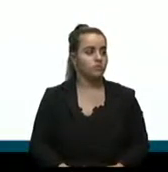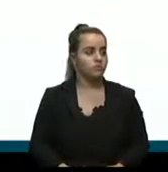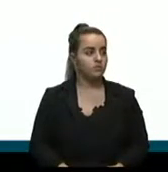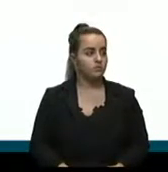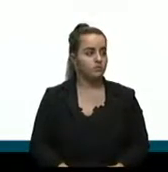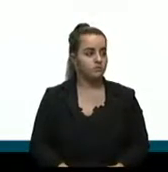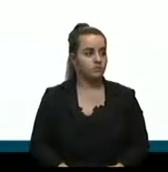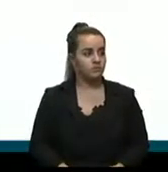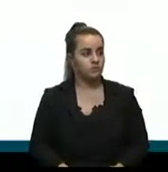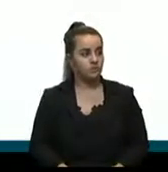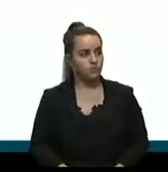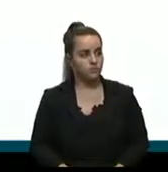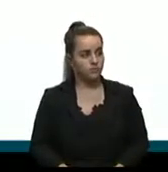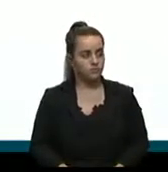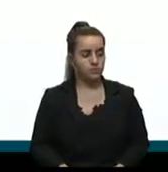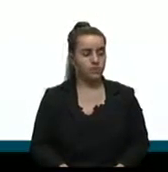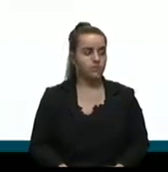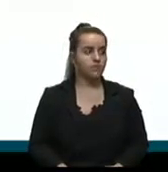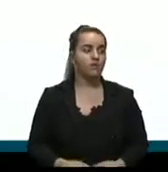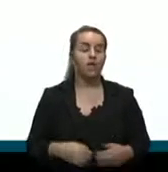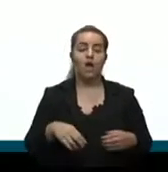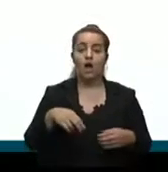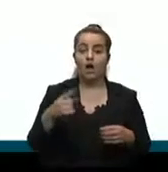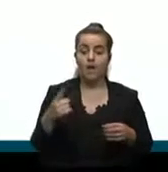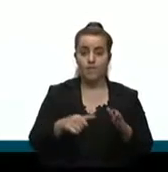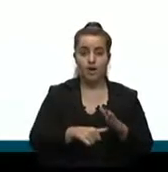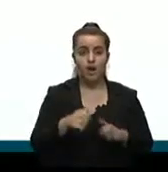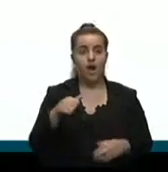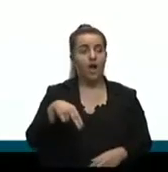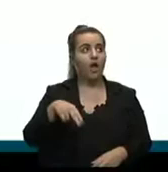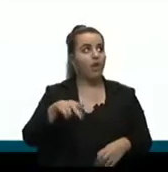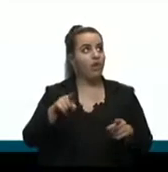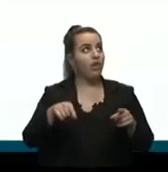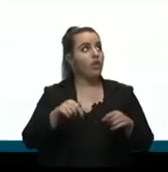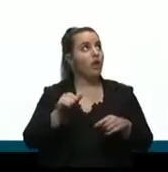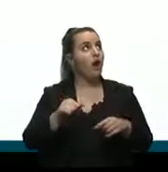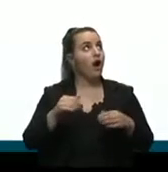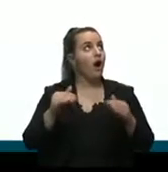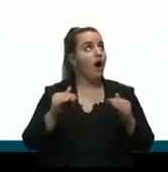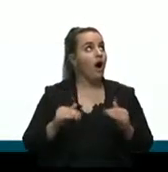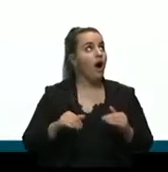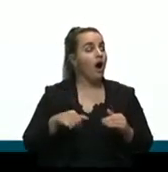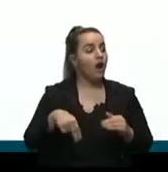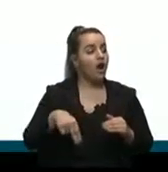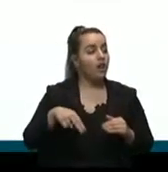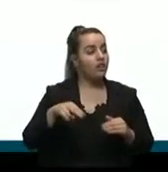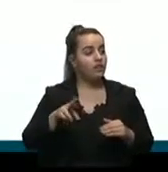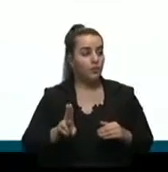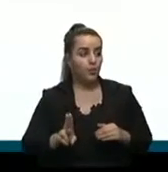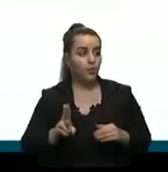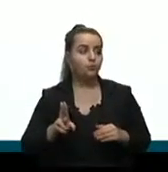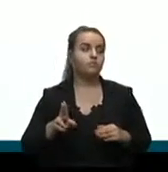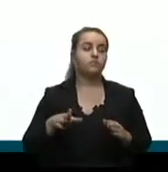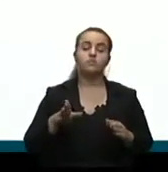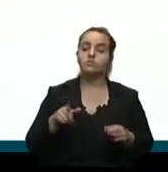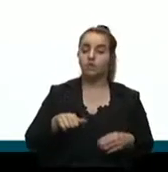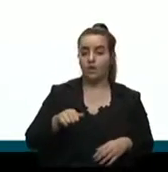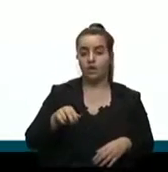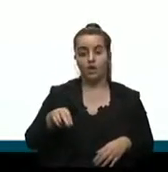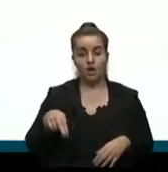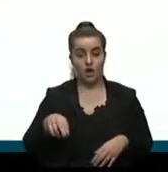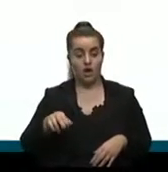Então, número de casos favoráveis NA e o número de casos possíveis NU. O número de casos possíveis são todos os casos que